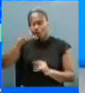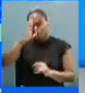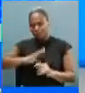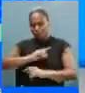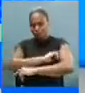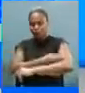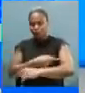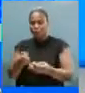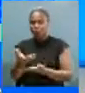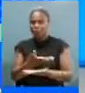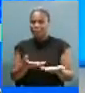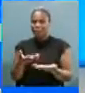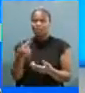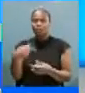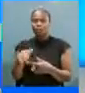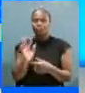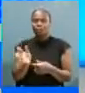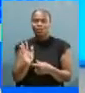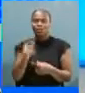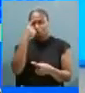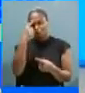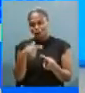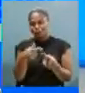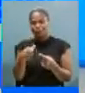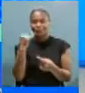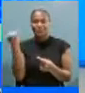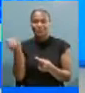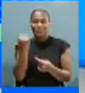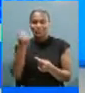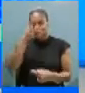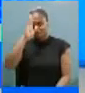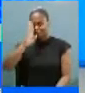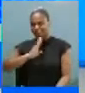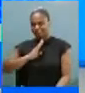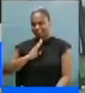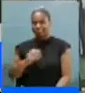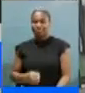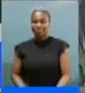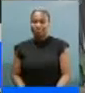e reforço das cooperações estão para já entre os objetivos da instituição castrense.